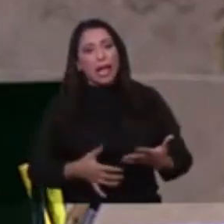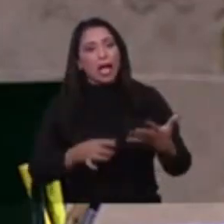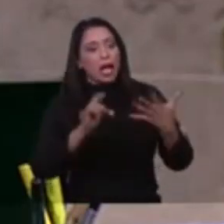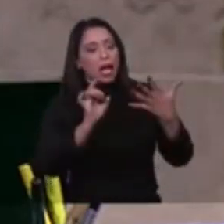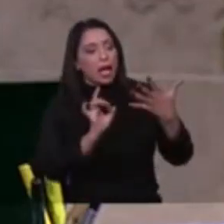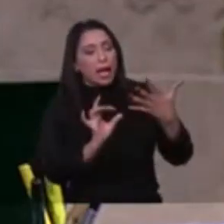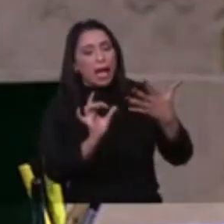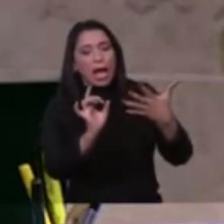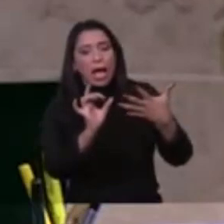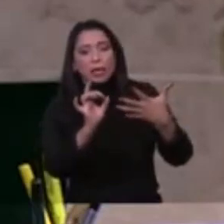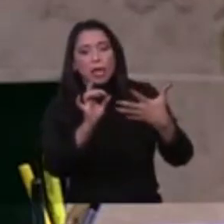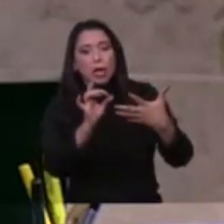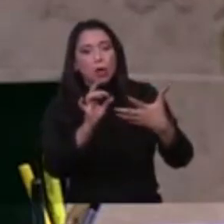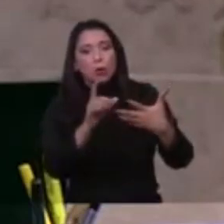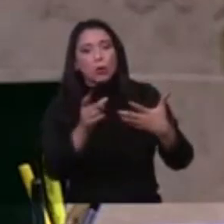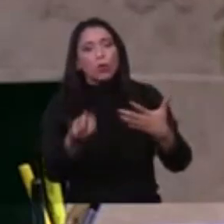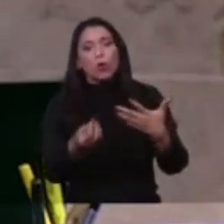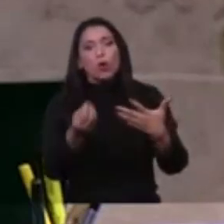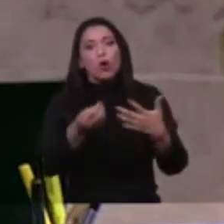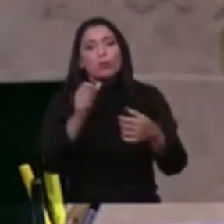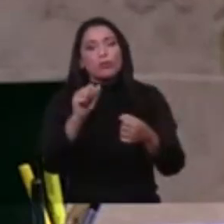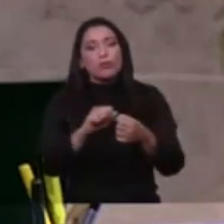executores do ato criminoso,